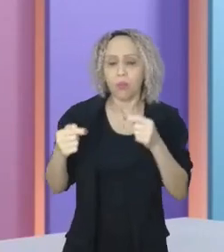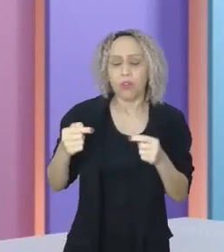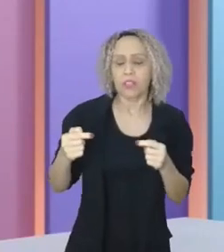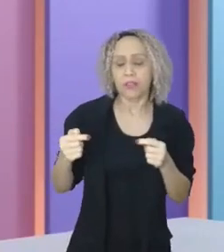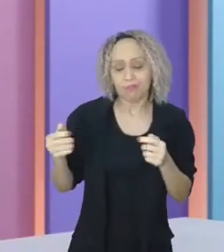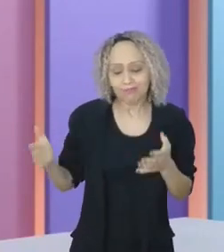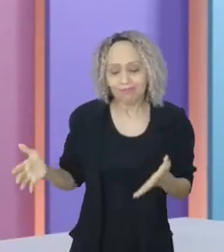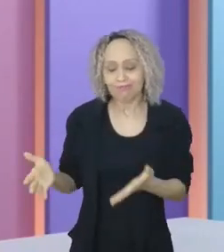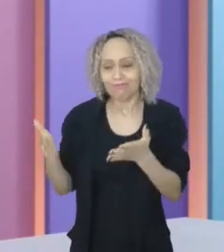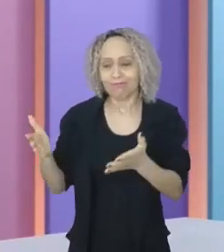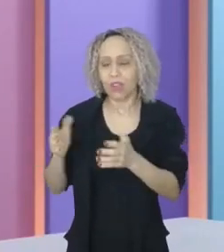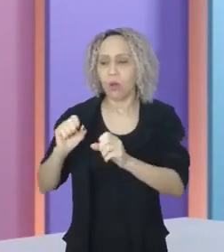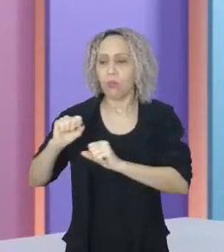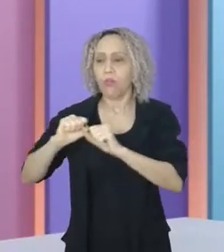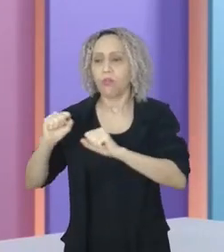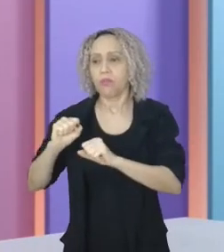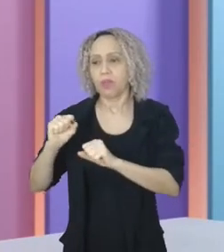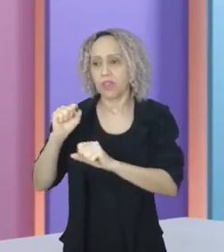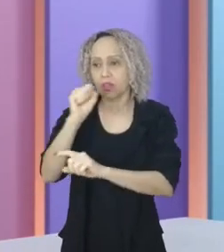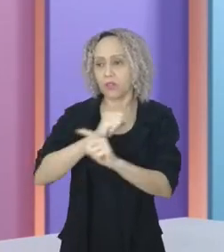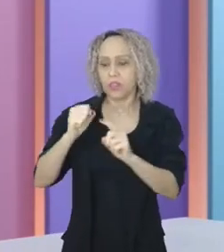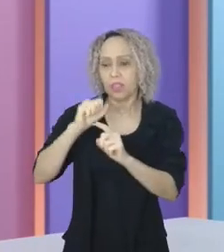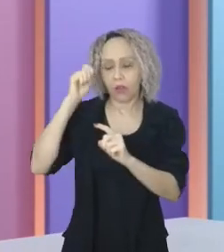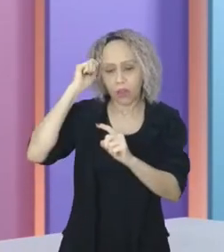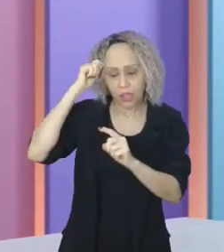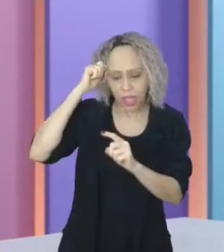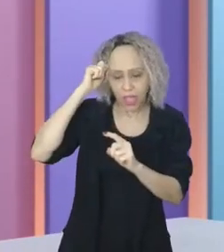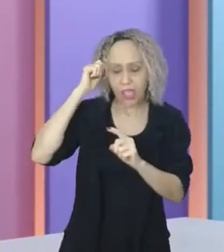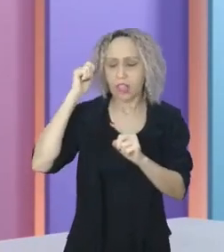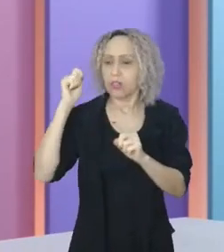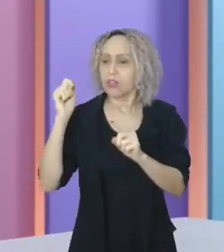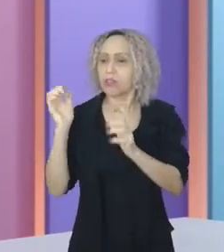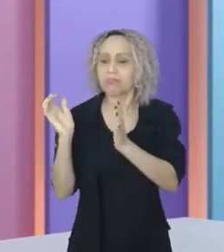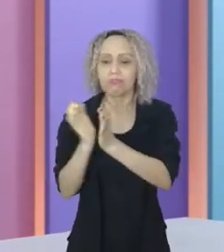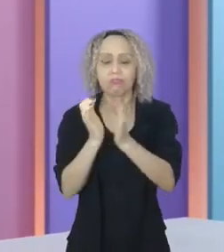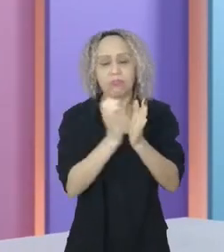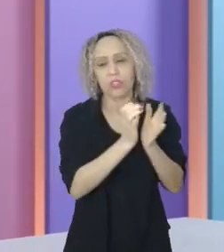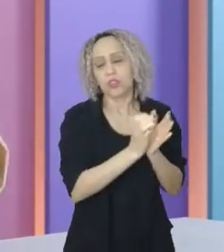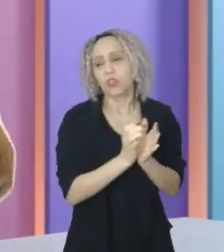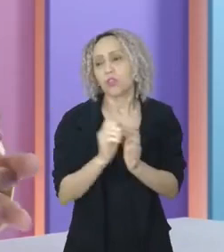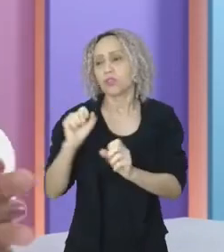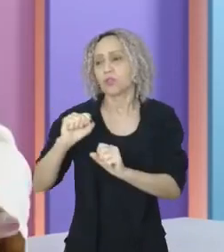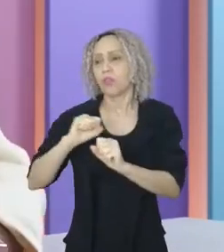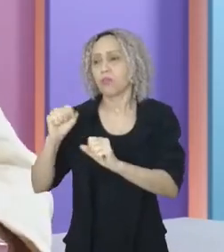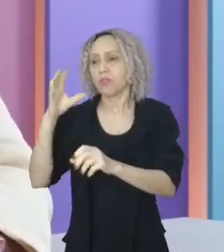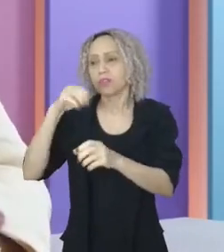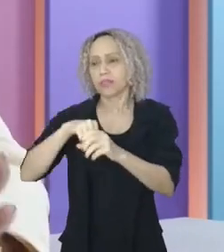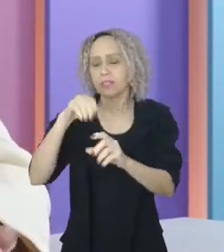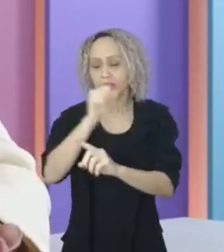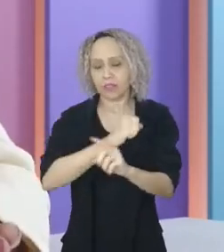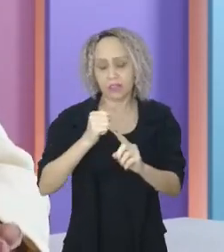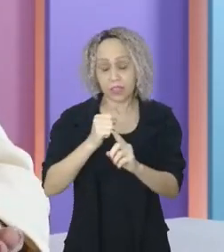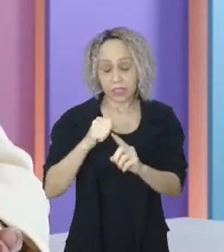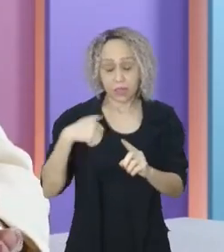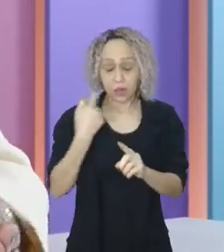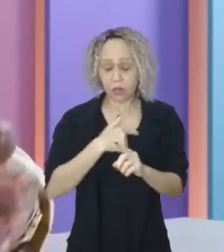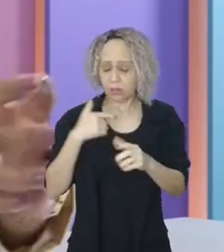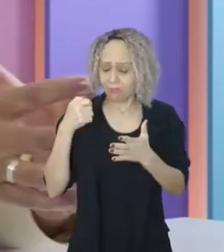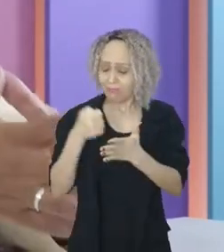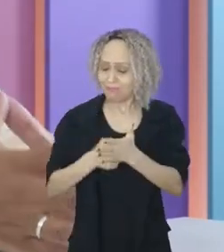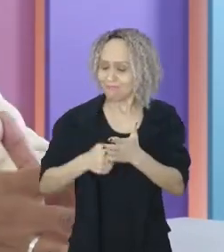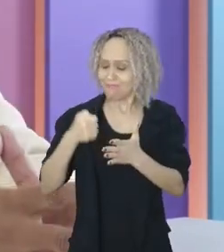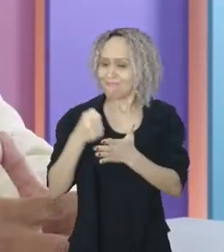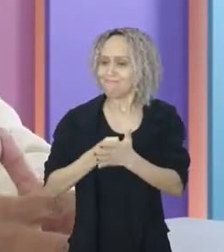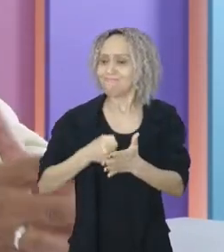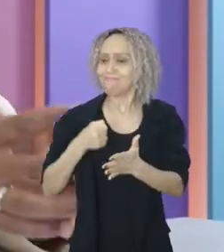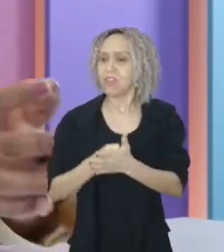da sociedade, dos movimentos sociais, e ali a gente, com muita luta, consegue muita luta, mas